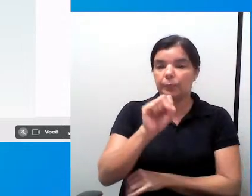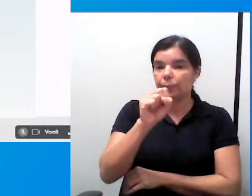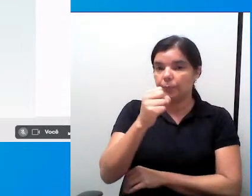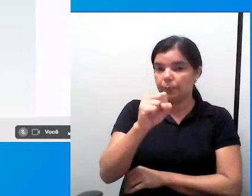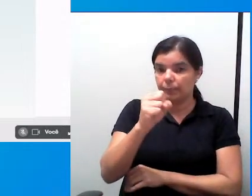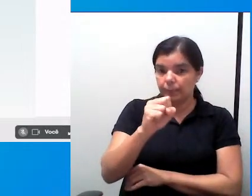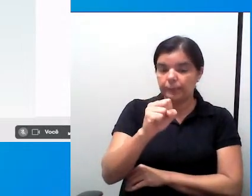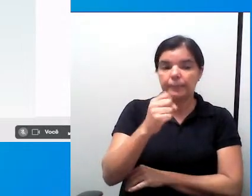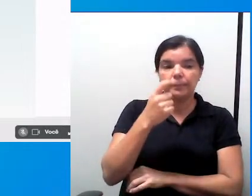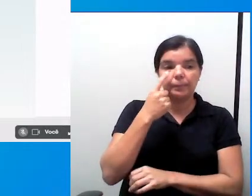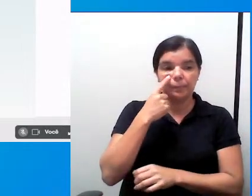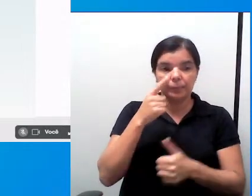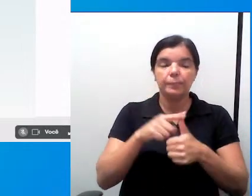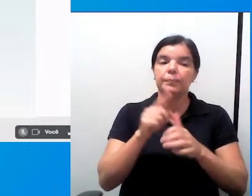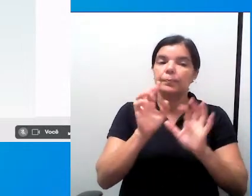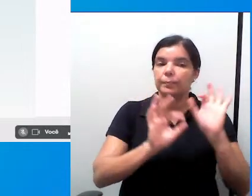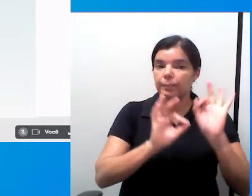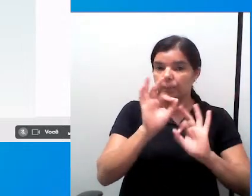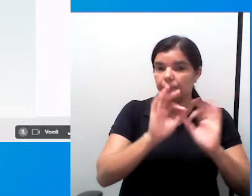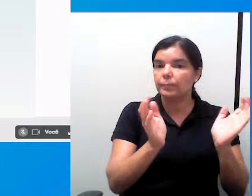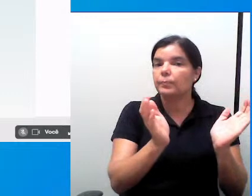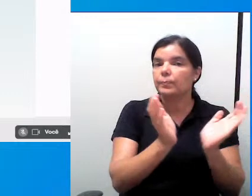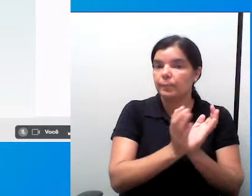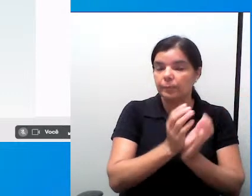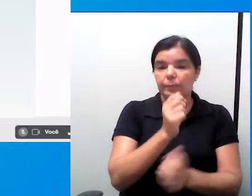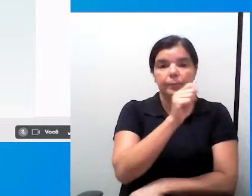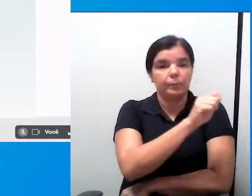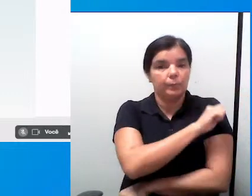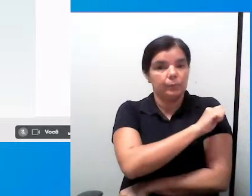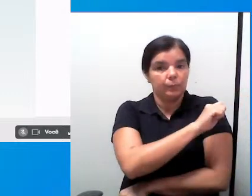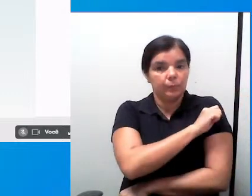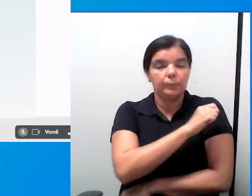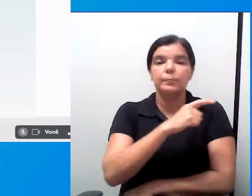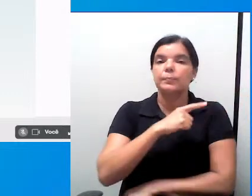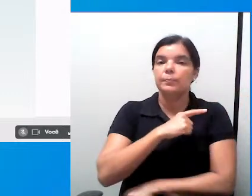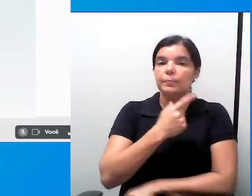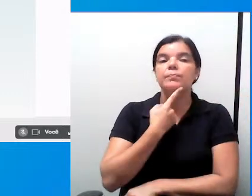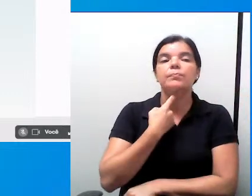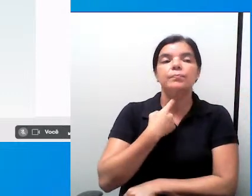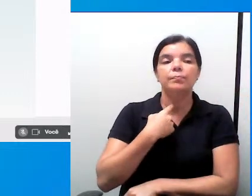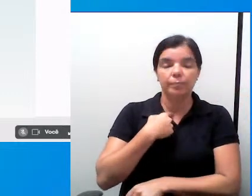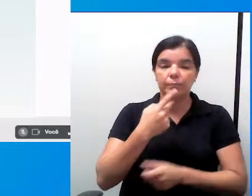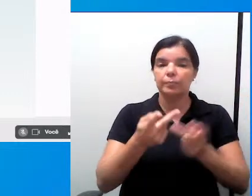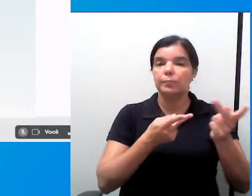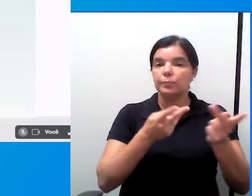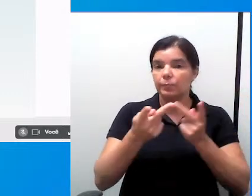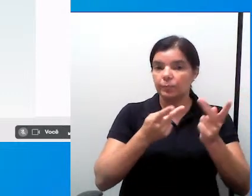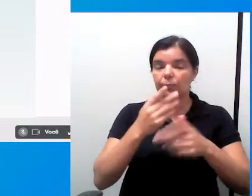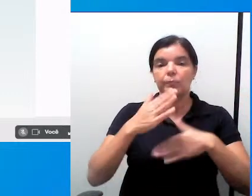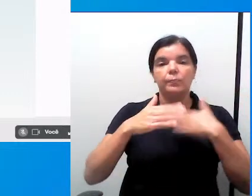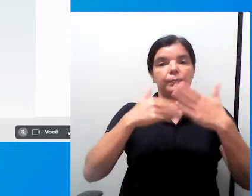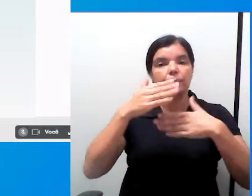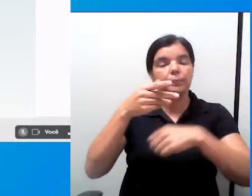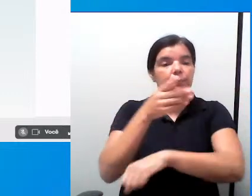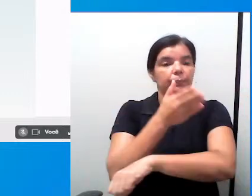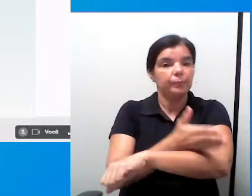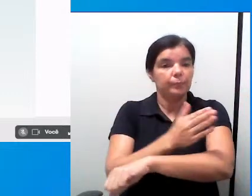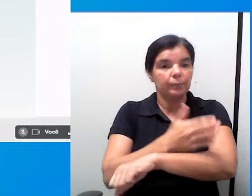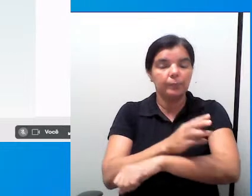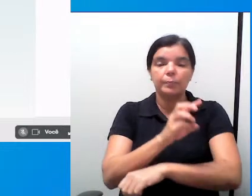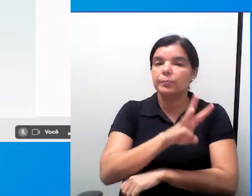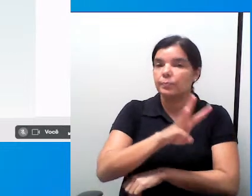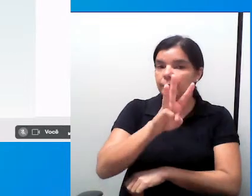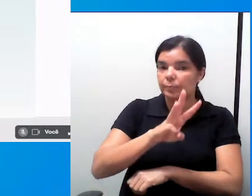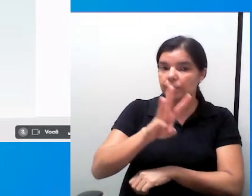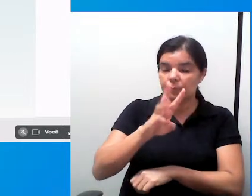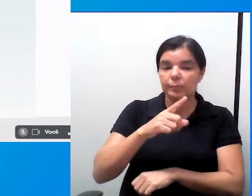gente criou a comissão organizadora para os estudantes que tinham interesse, eles estão tocando o projeto, estão desenvolvendo a página, e dentro do